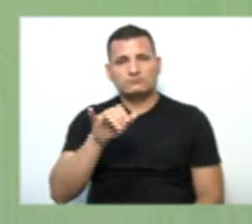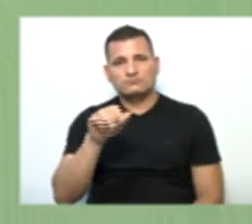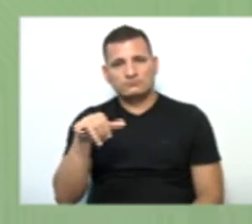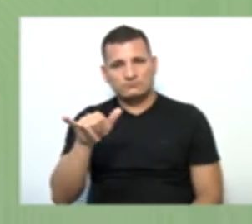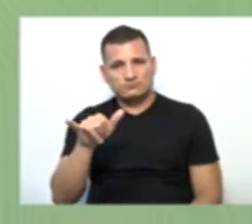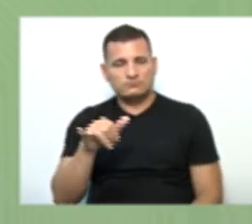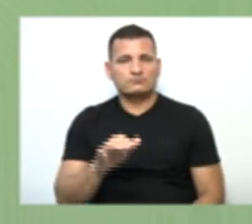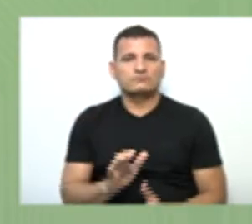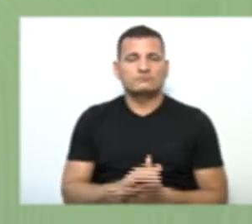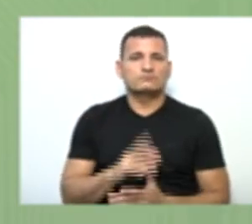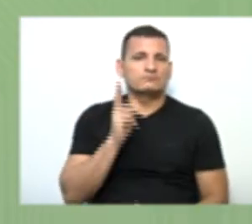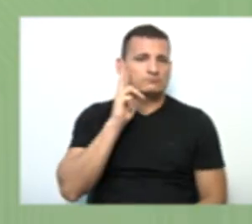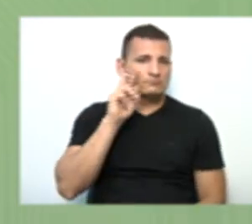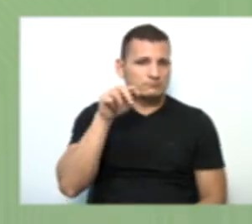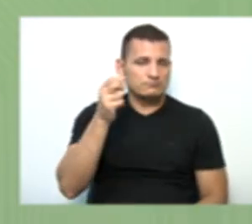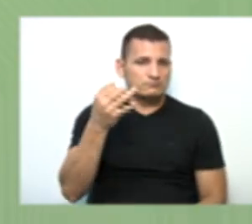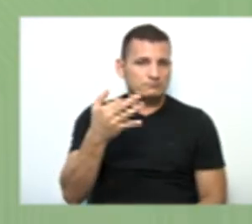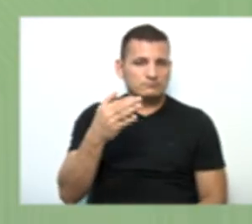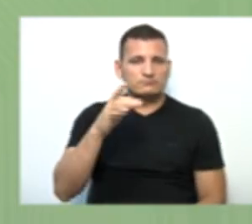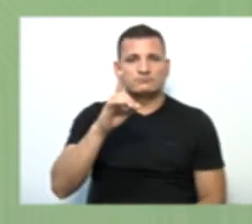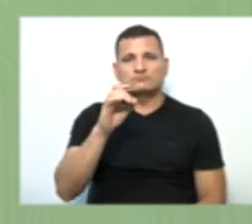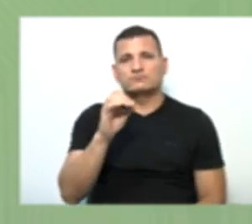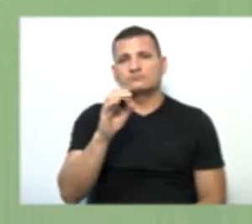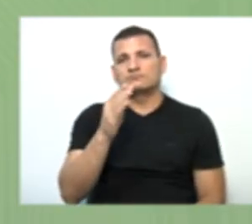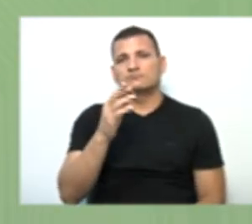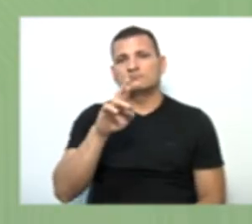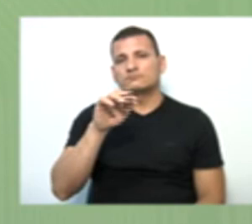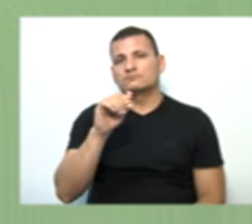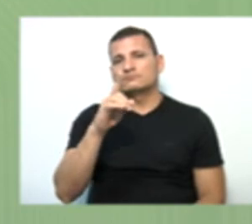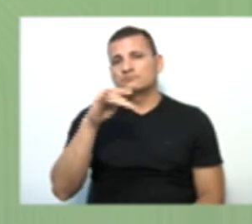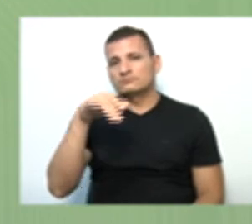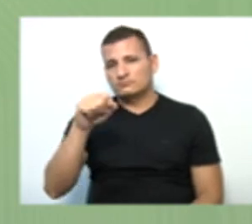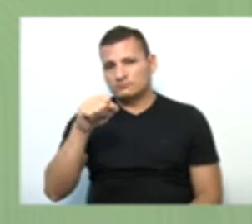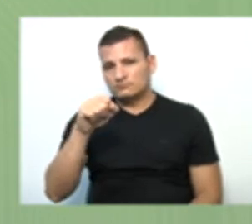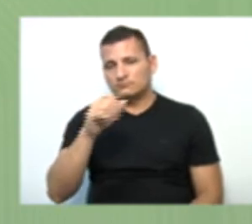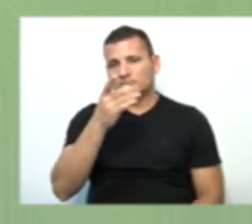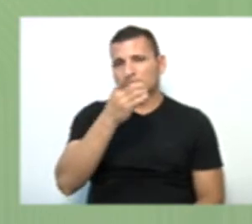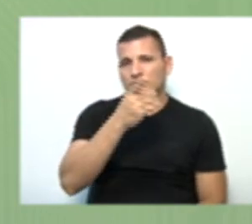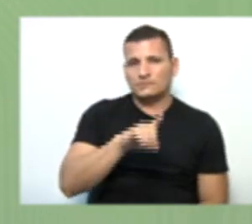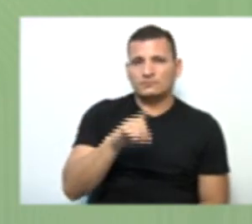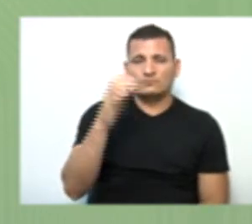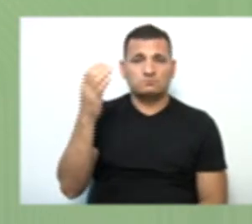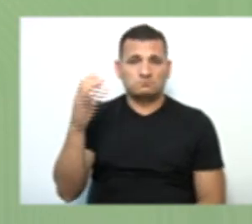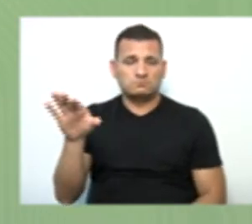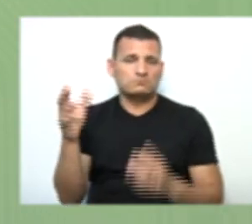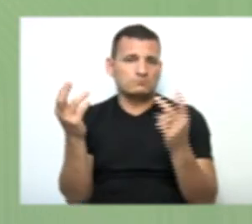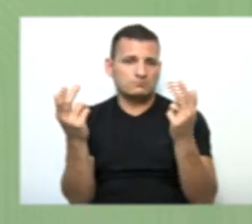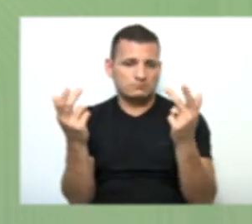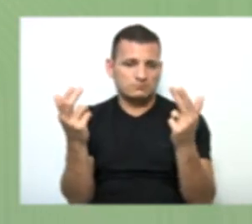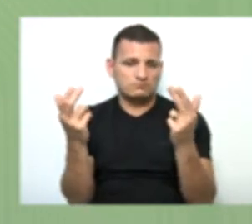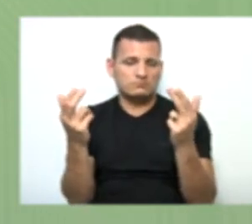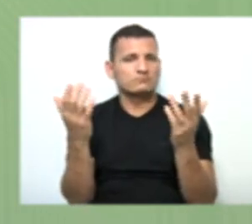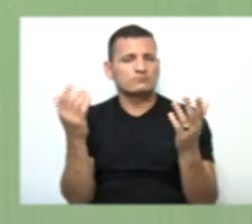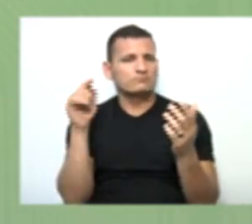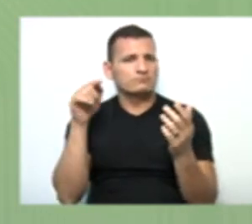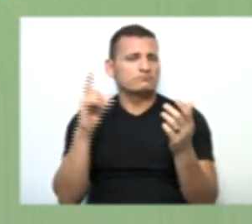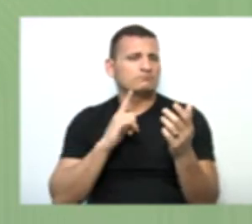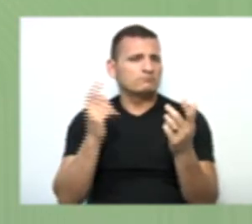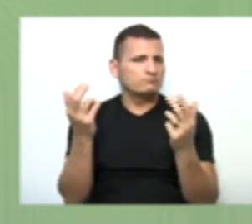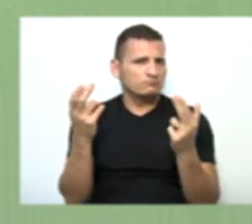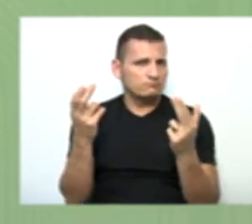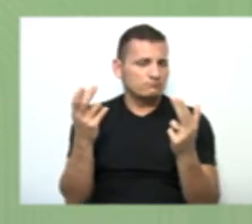partidas dobradas, o valor de débito deverá ser o mesmo valor de crédito. Todos são iguais? Opa, são.